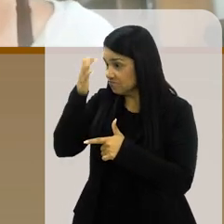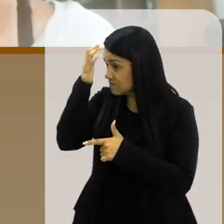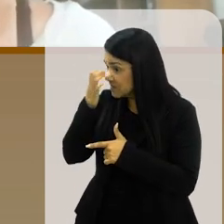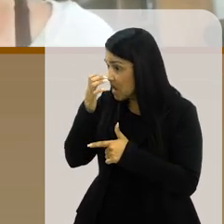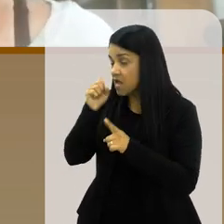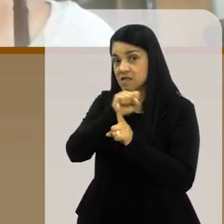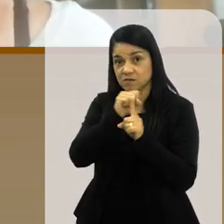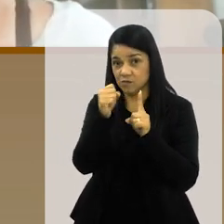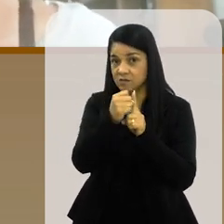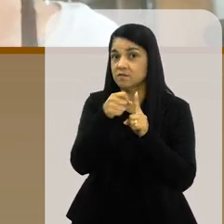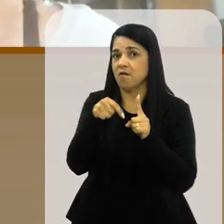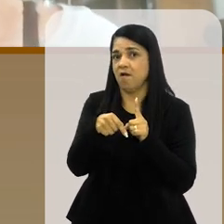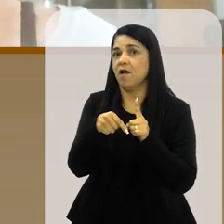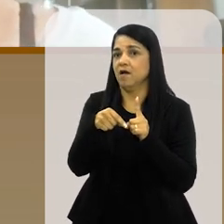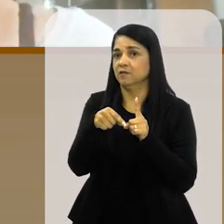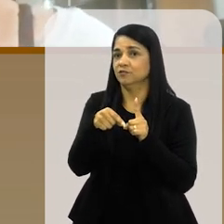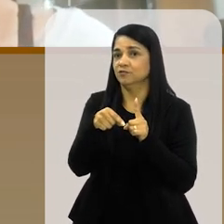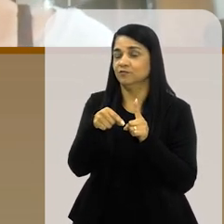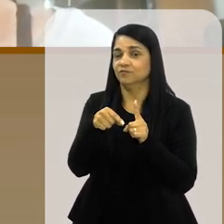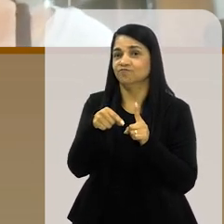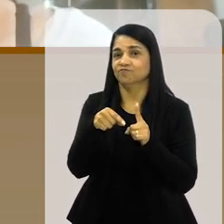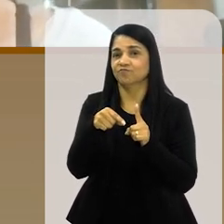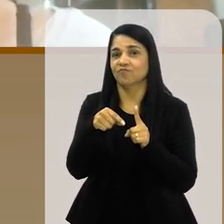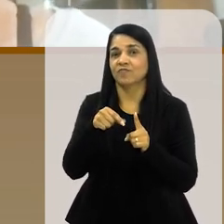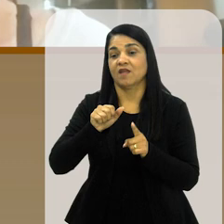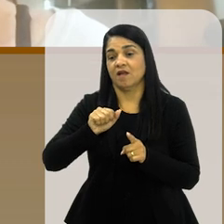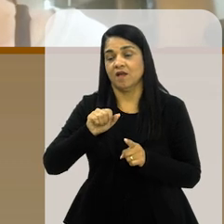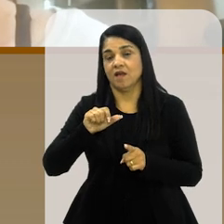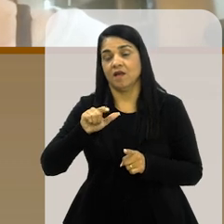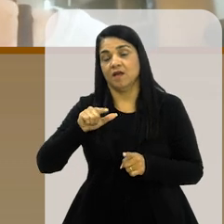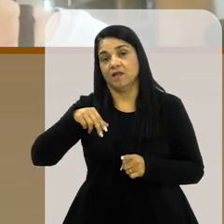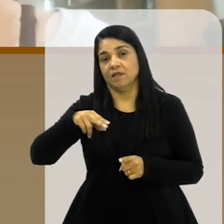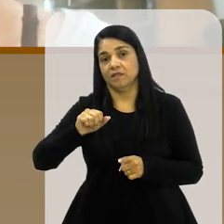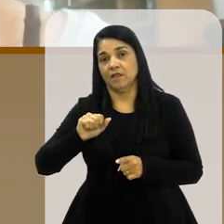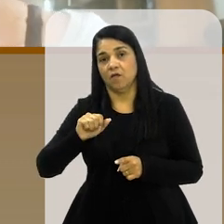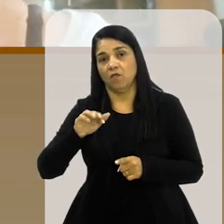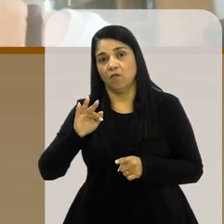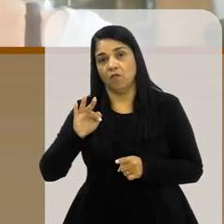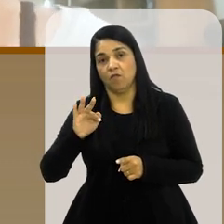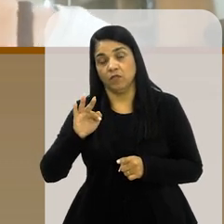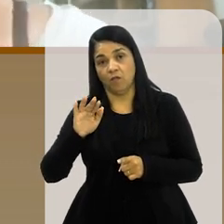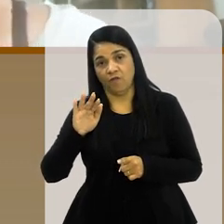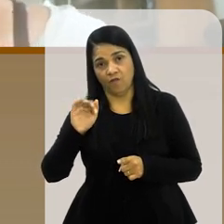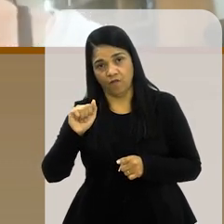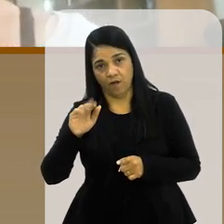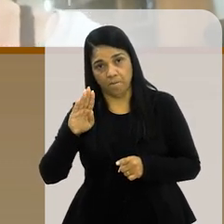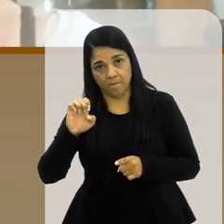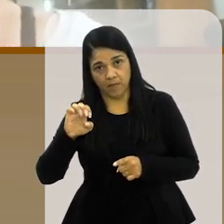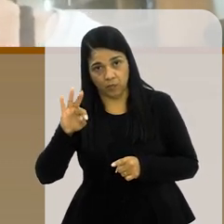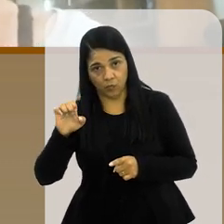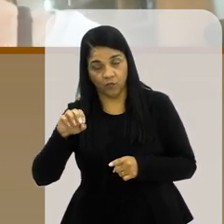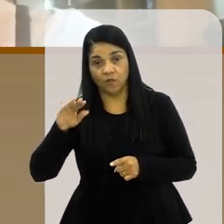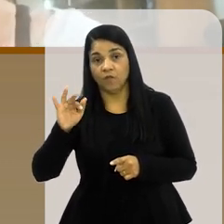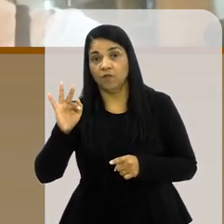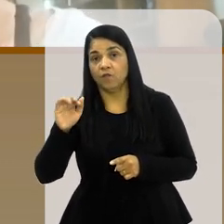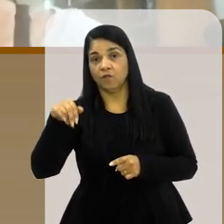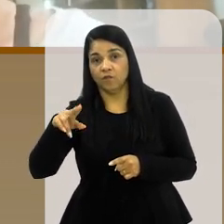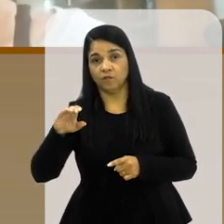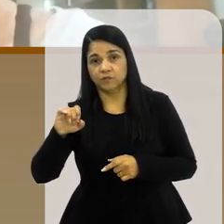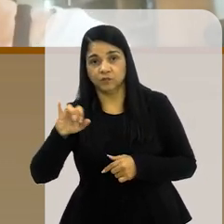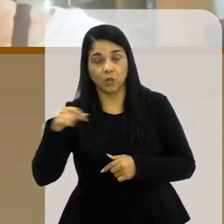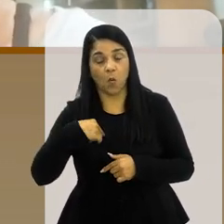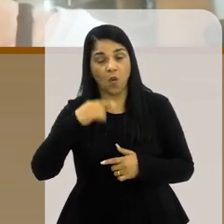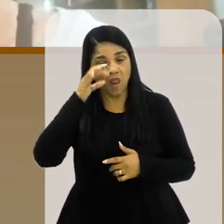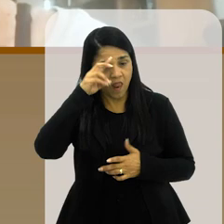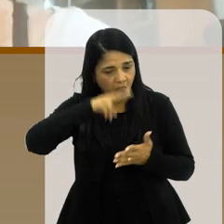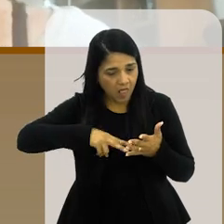nossa sociedade, que é o que a gente chama do analfabeto funcional, né? Que lê, mas não entende o que